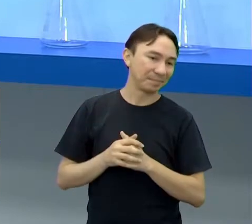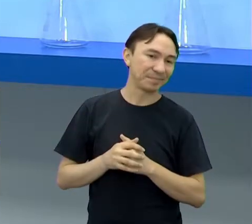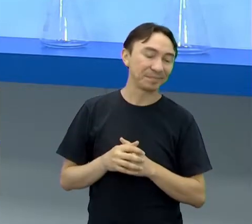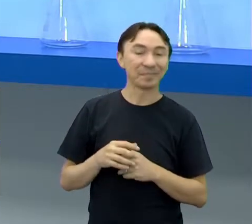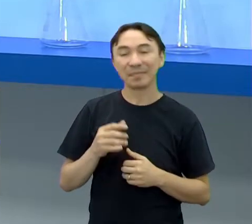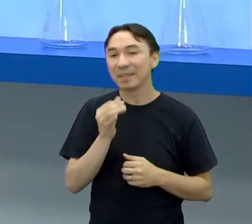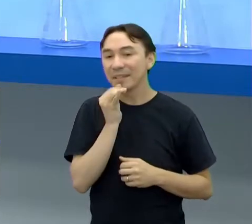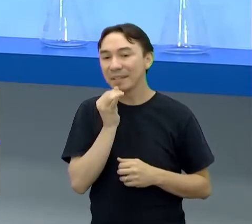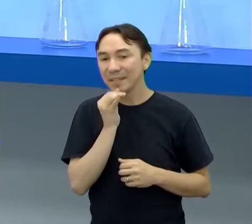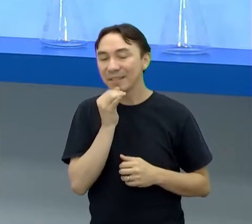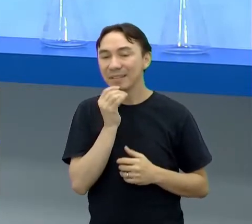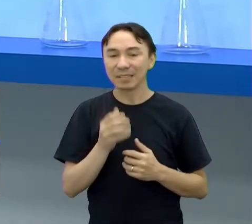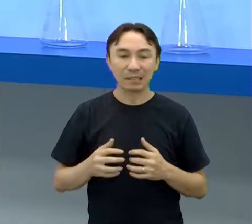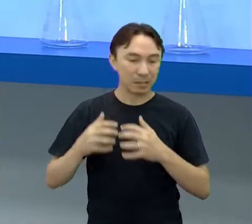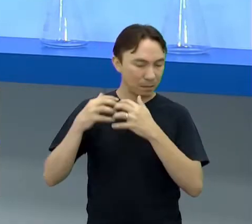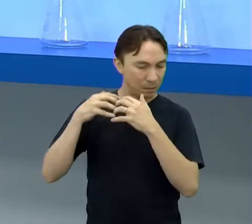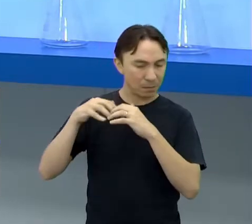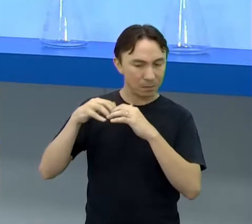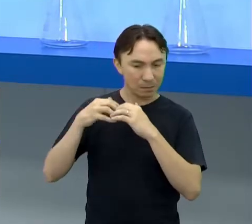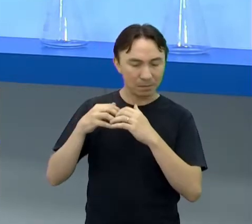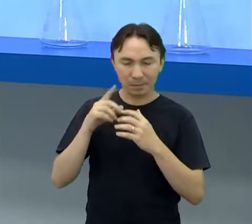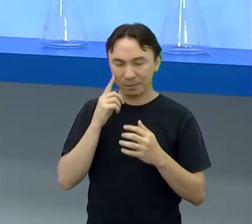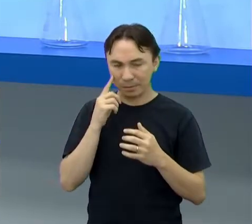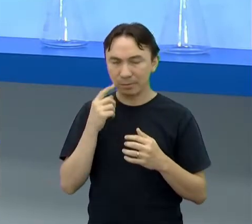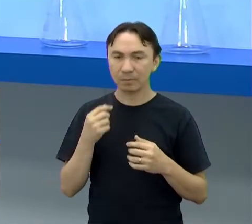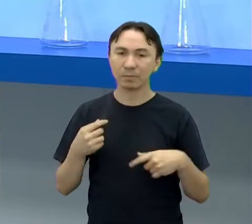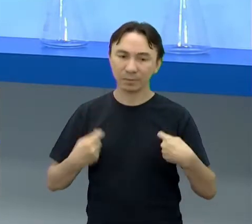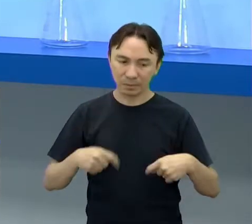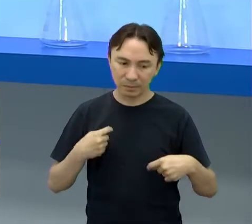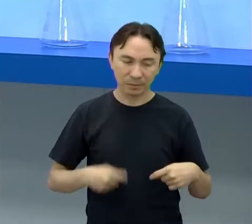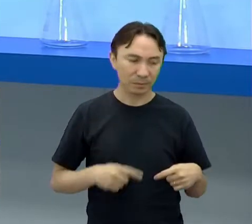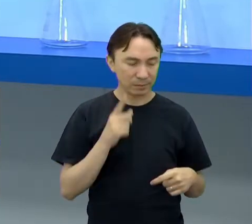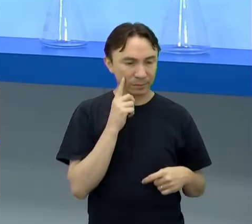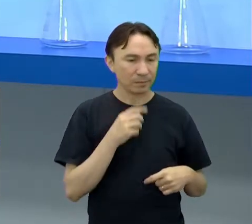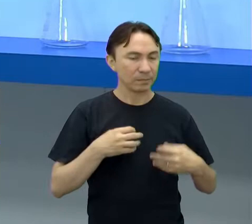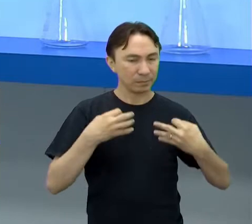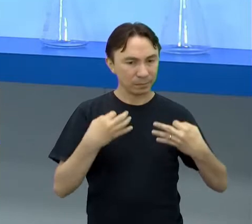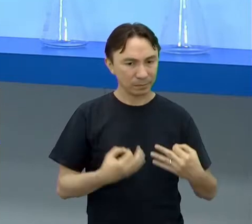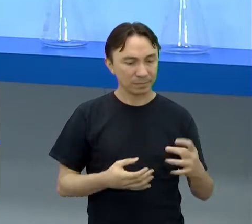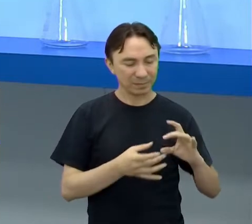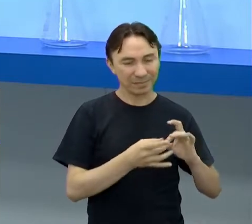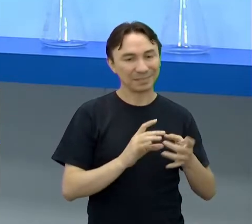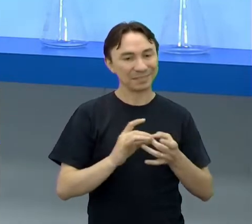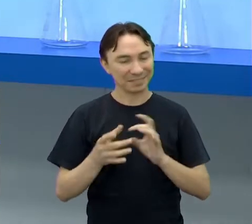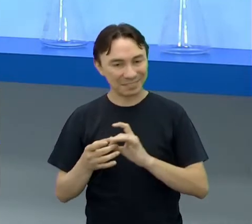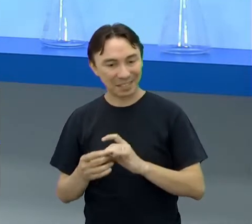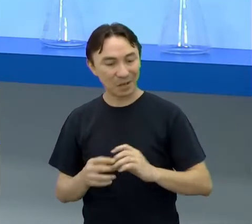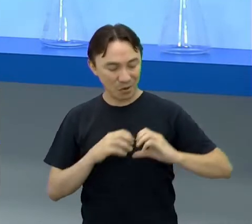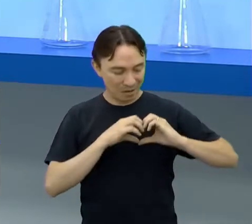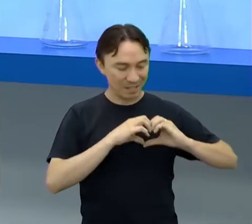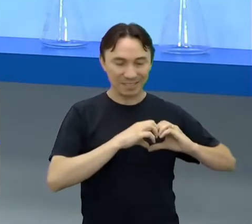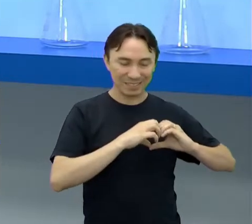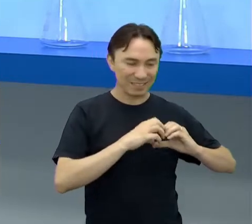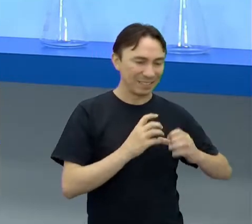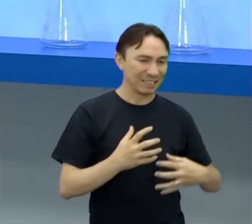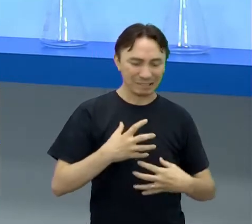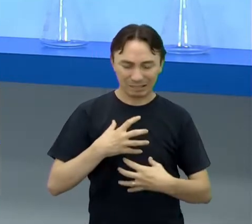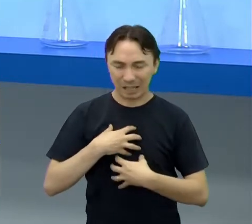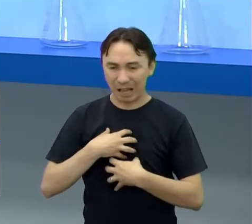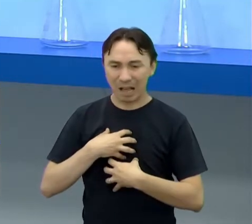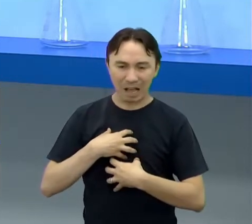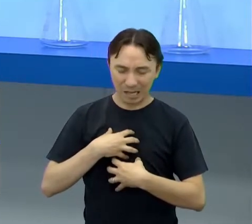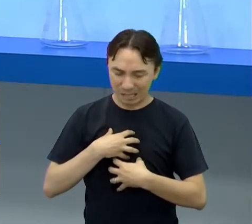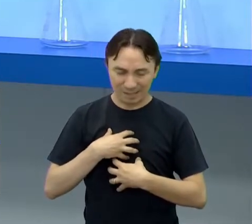usa esse contexto. Se tem que ser feito dessa maneira. E o coração já é um pouco mais sentimental. Você